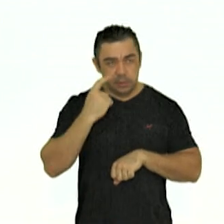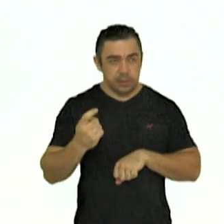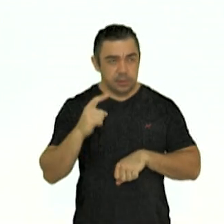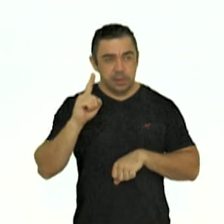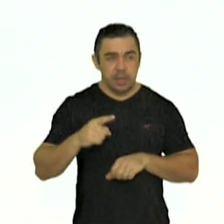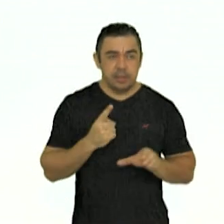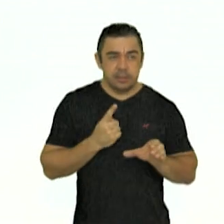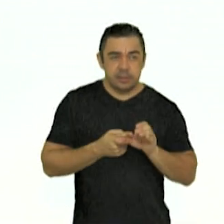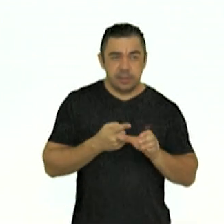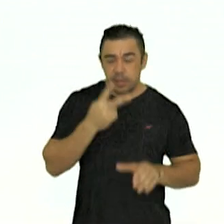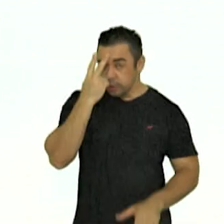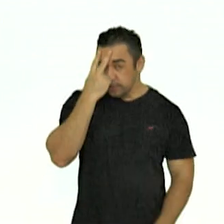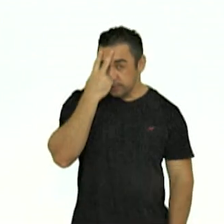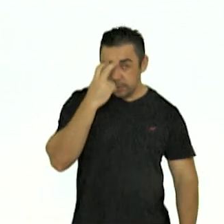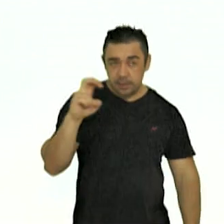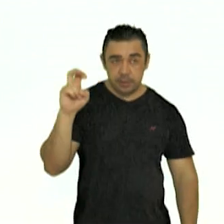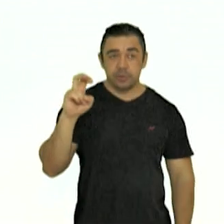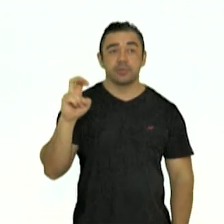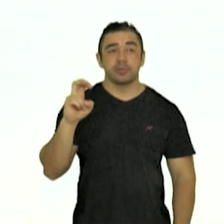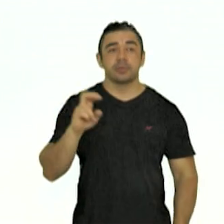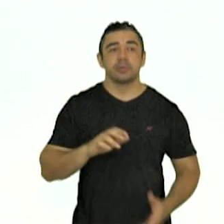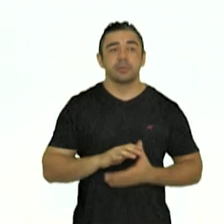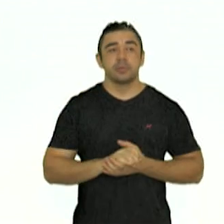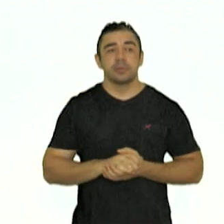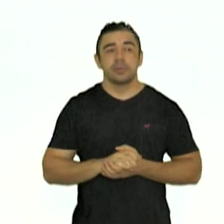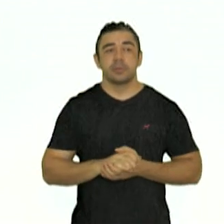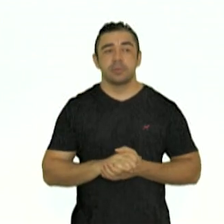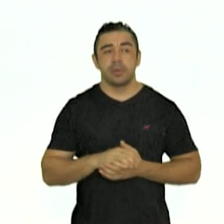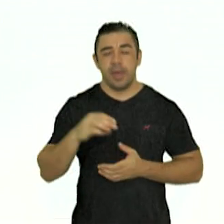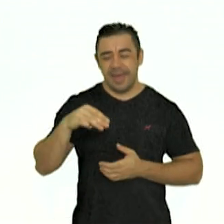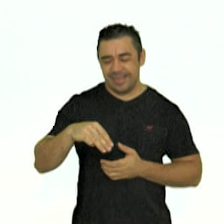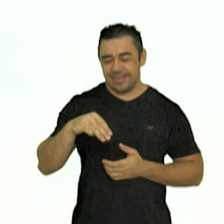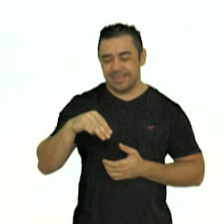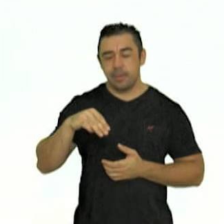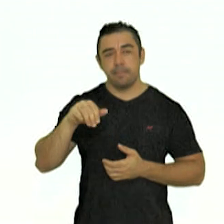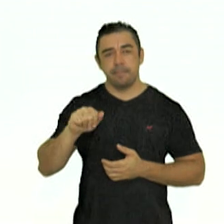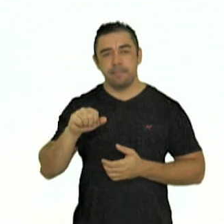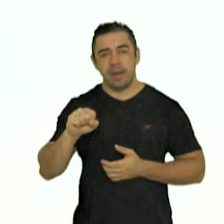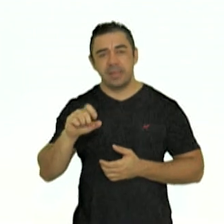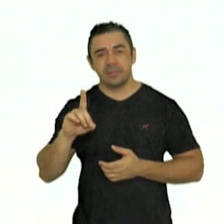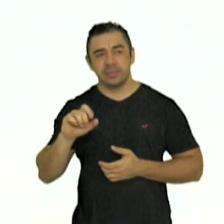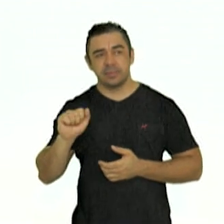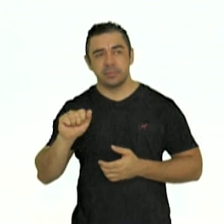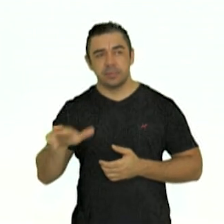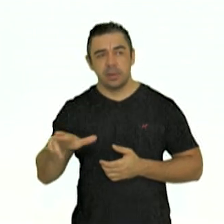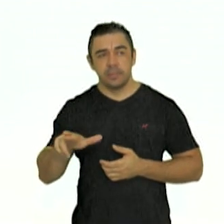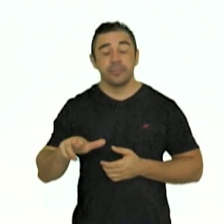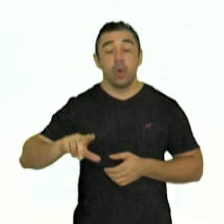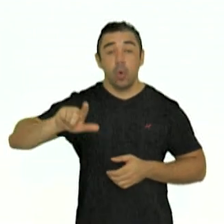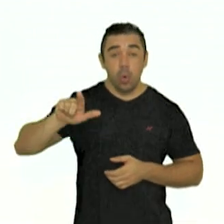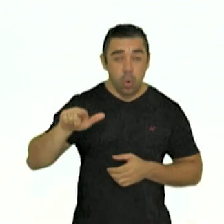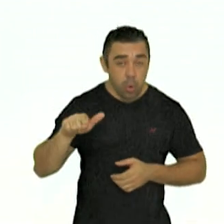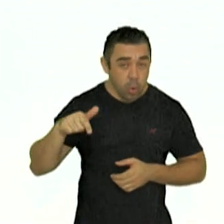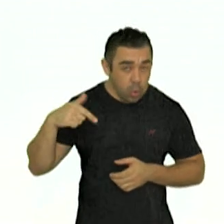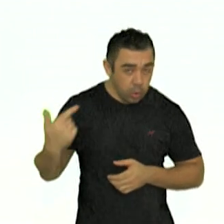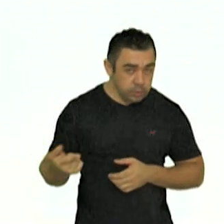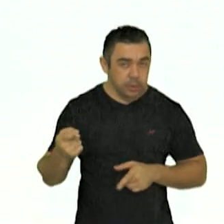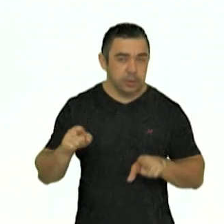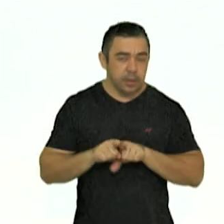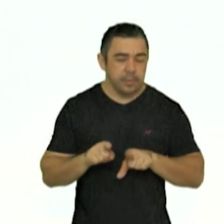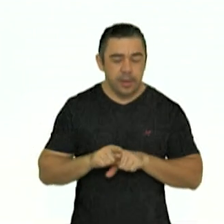questão de cidades inteligentes. Outro destaque é a Índia, que nós vimos que investe na energia